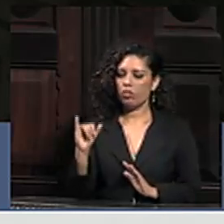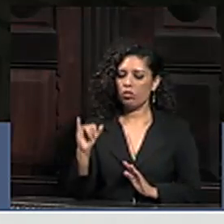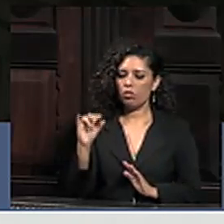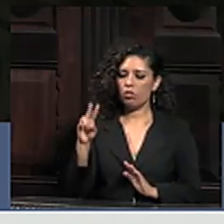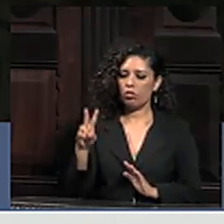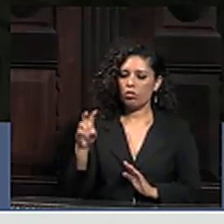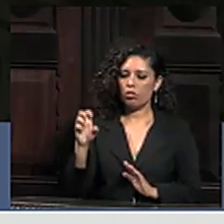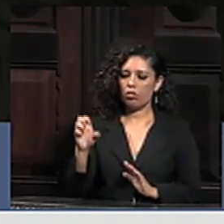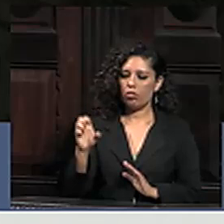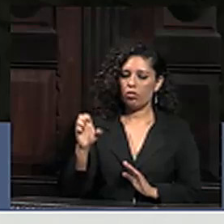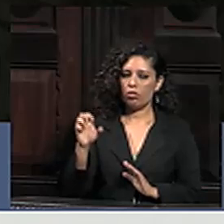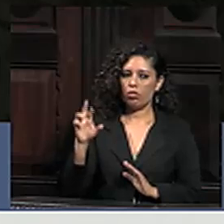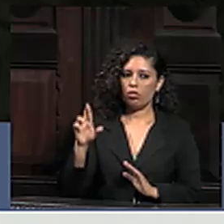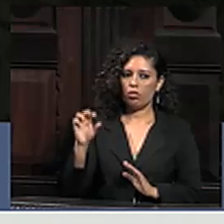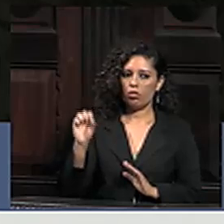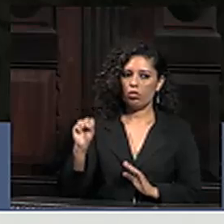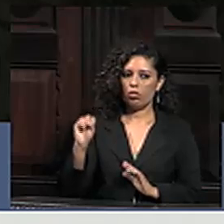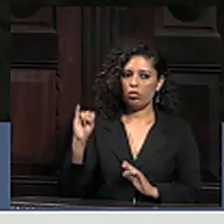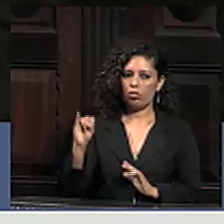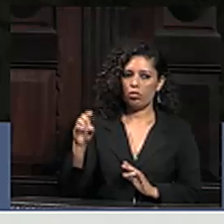diversidade.